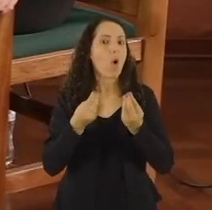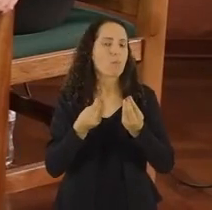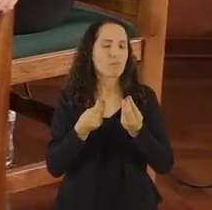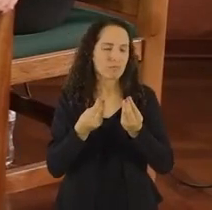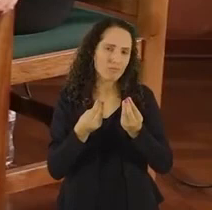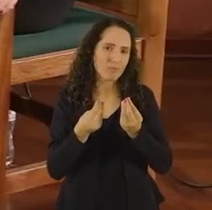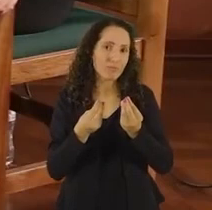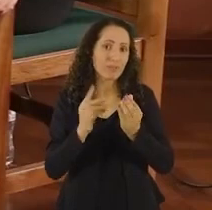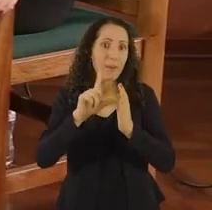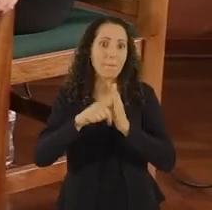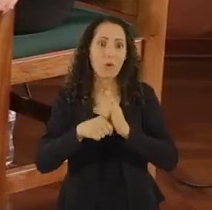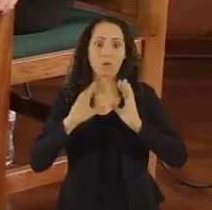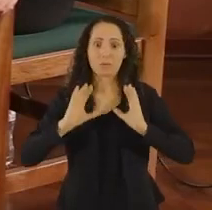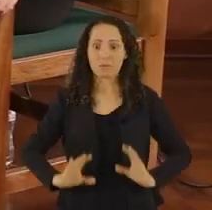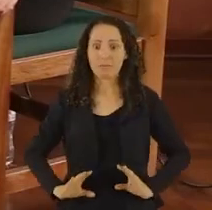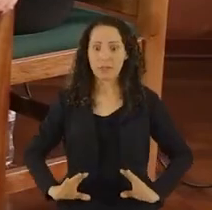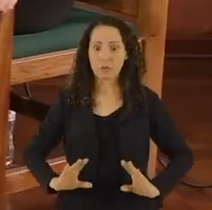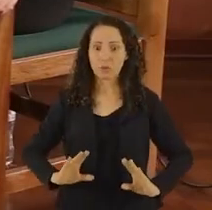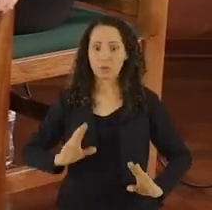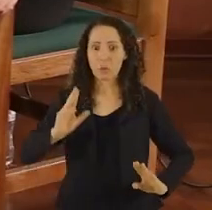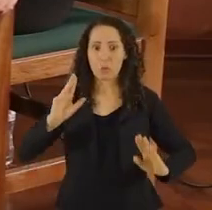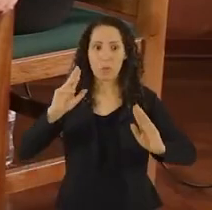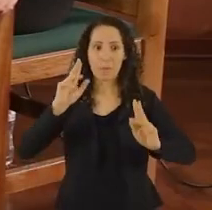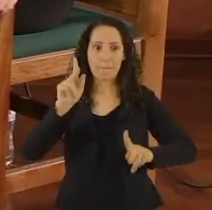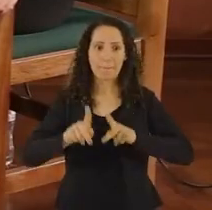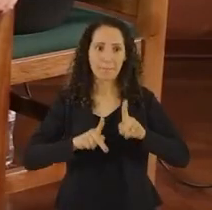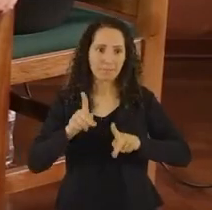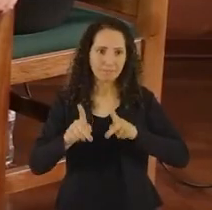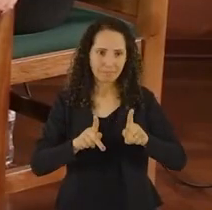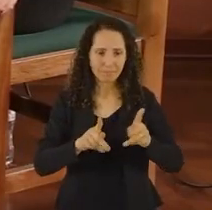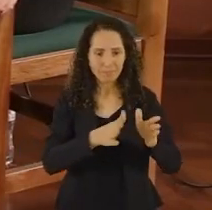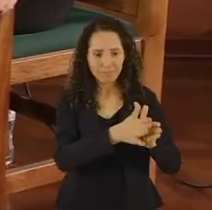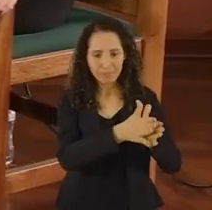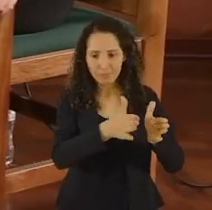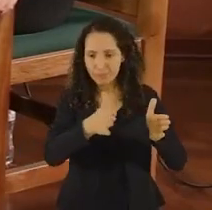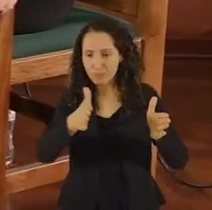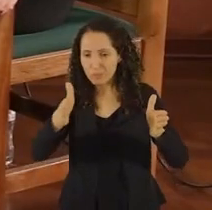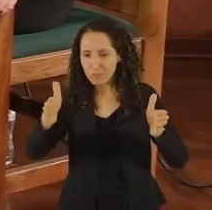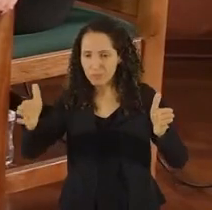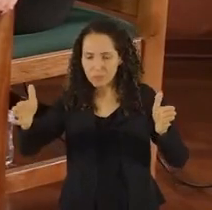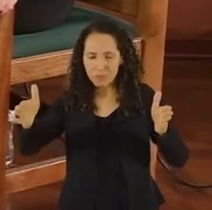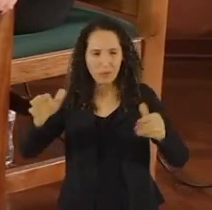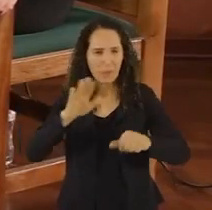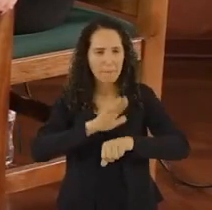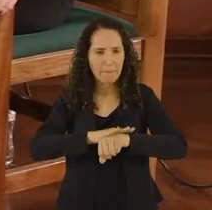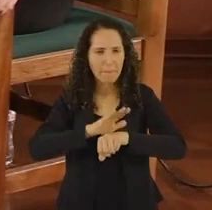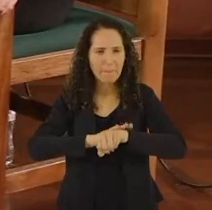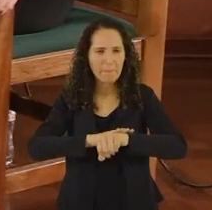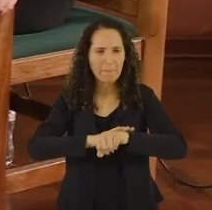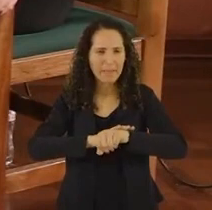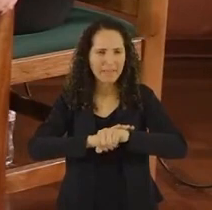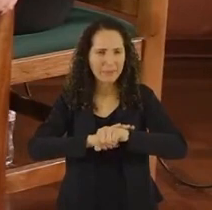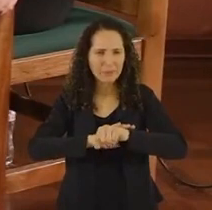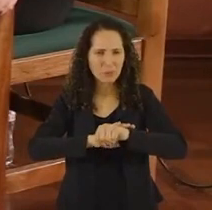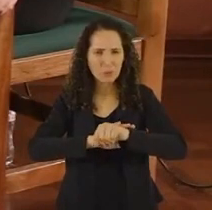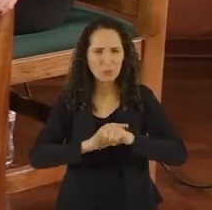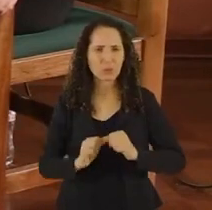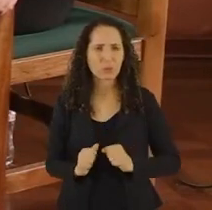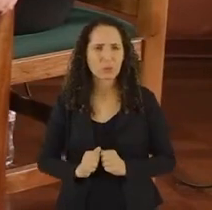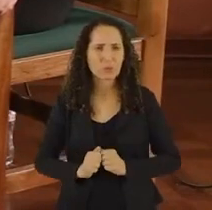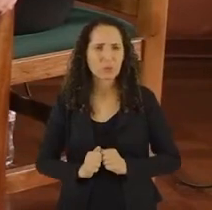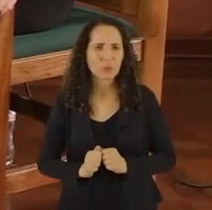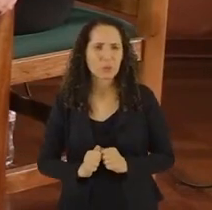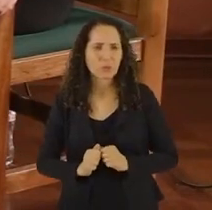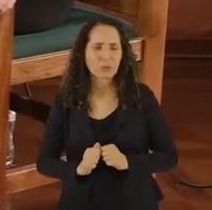20 sucedeu-se um período de intensa de intenso Êxtase